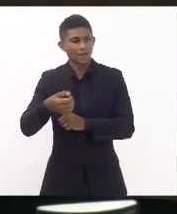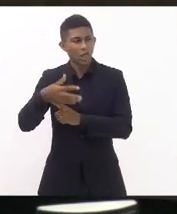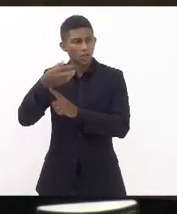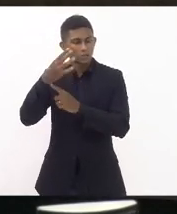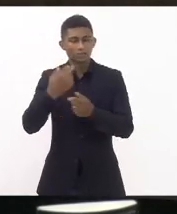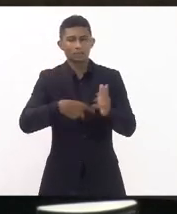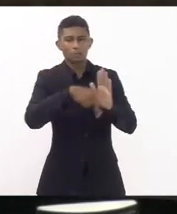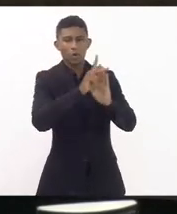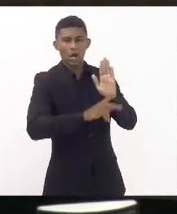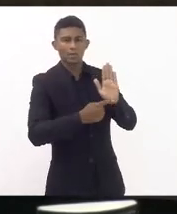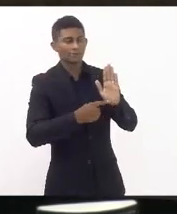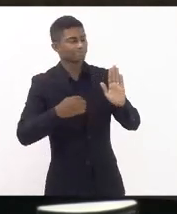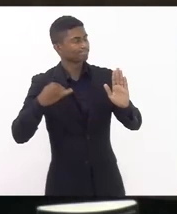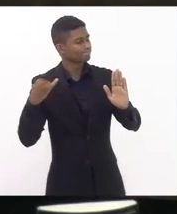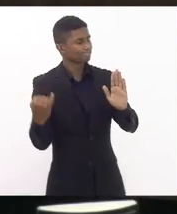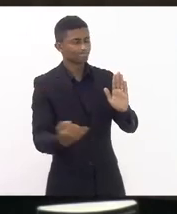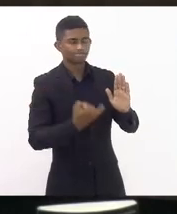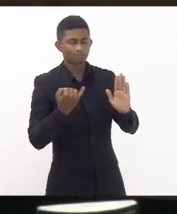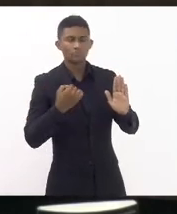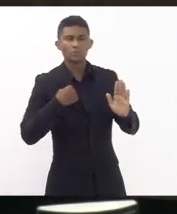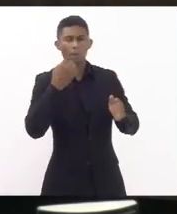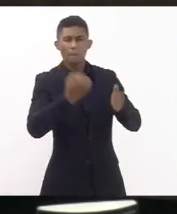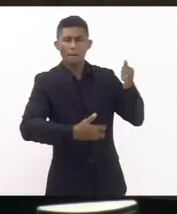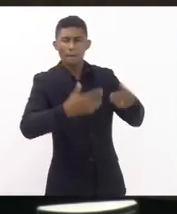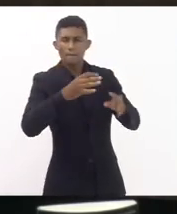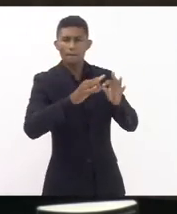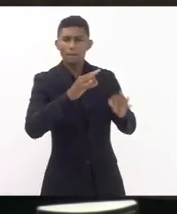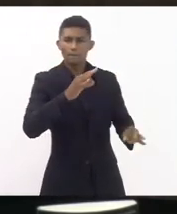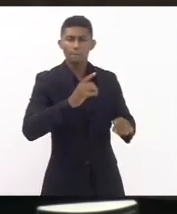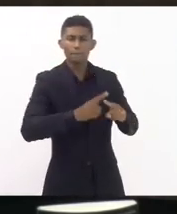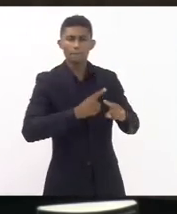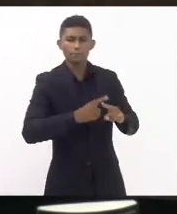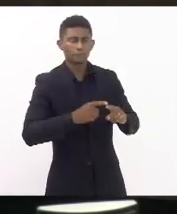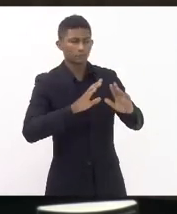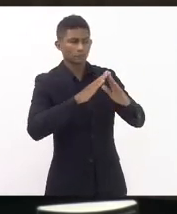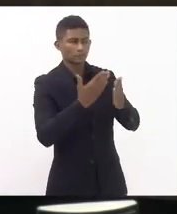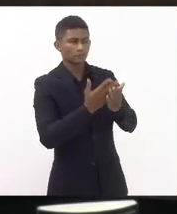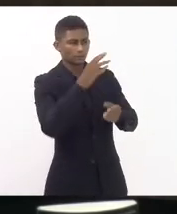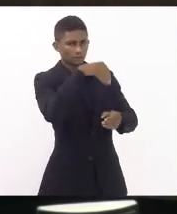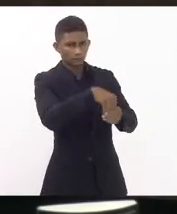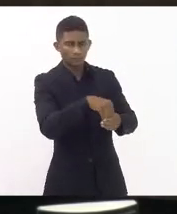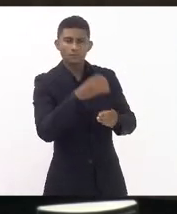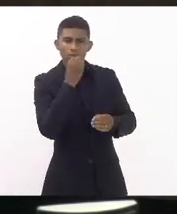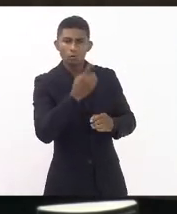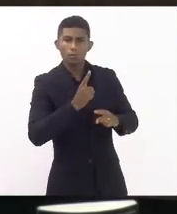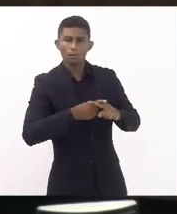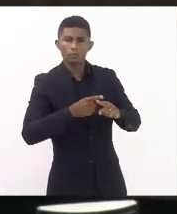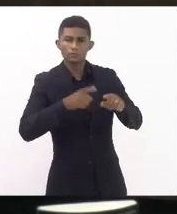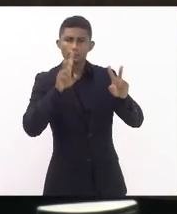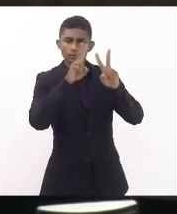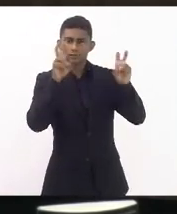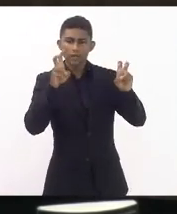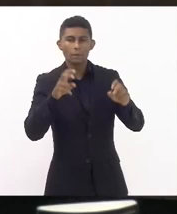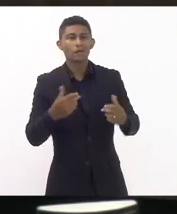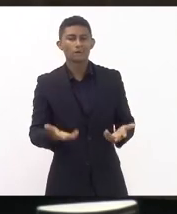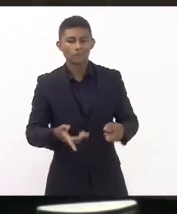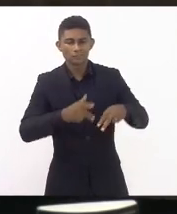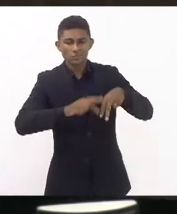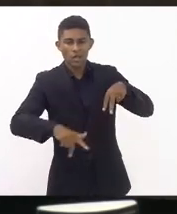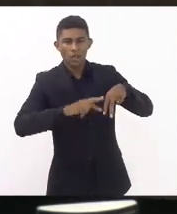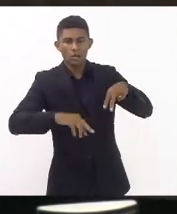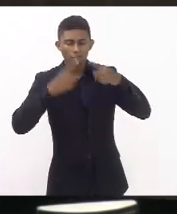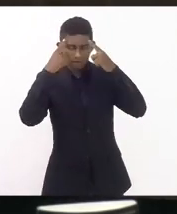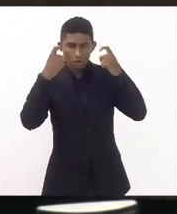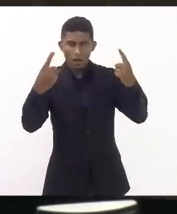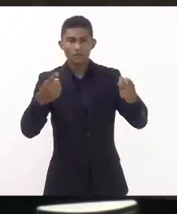importante, porque valoriza, no âmbito da escola, a discussão e a reflexão sobre o tema da violência de gênero, da